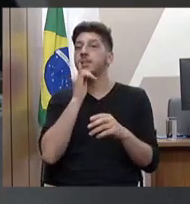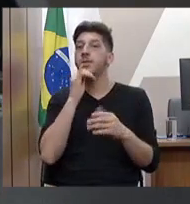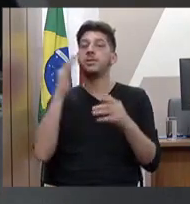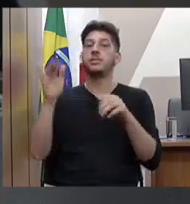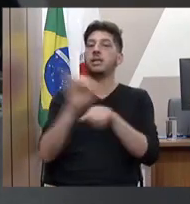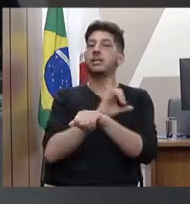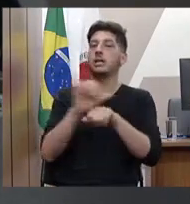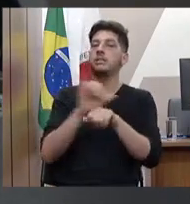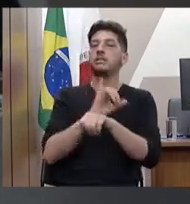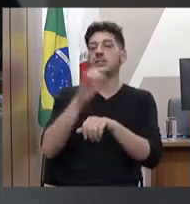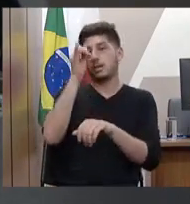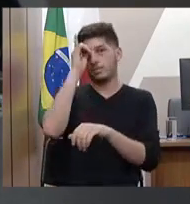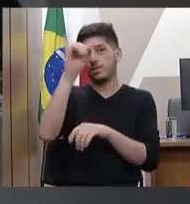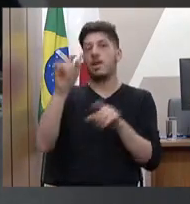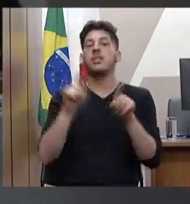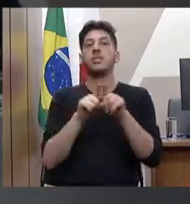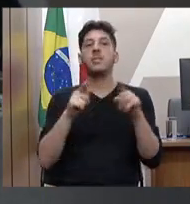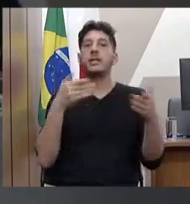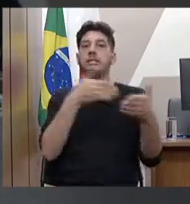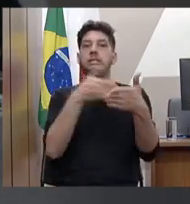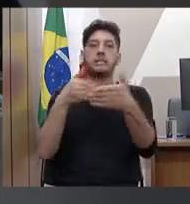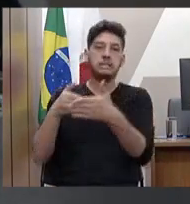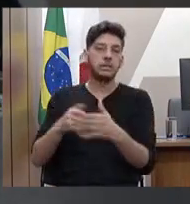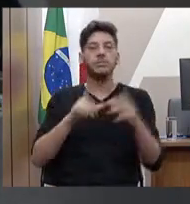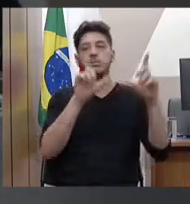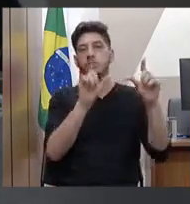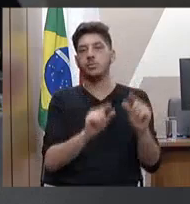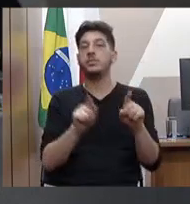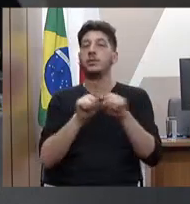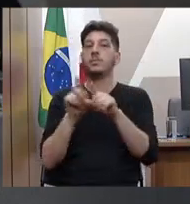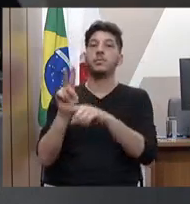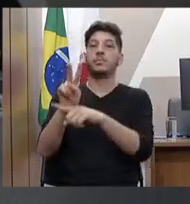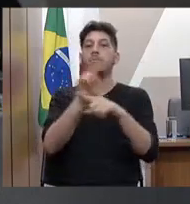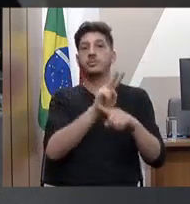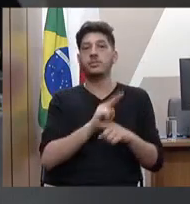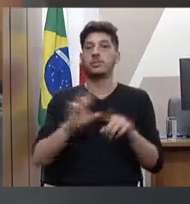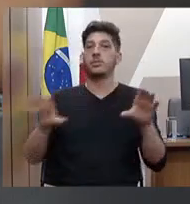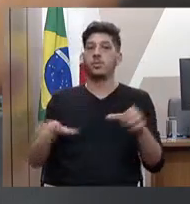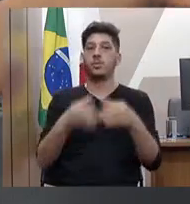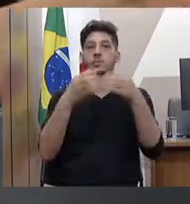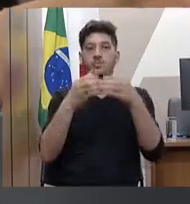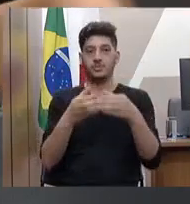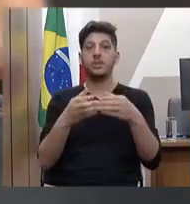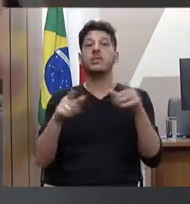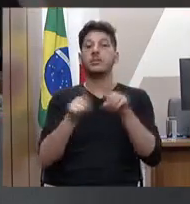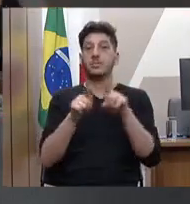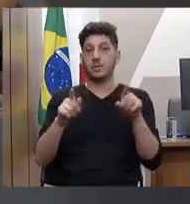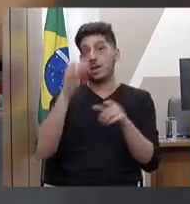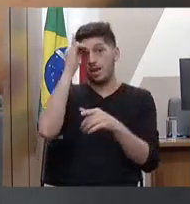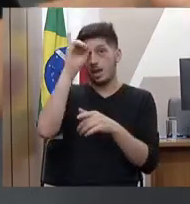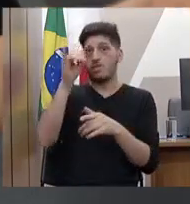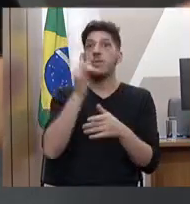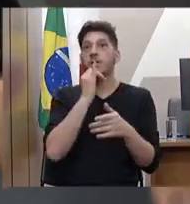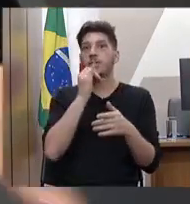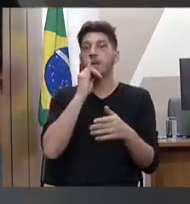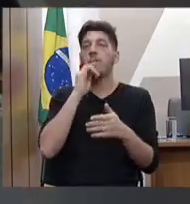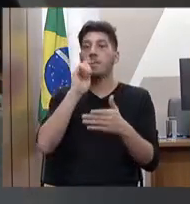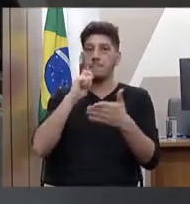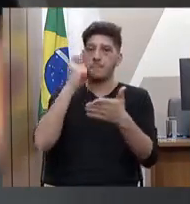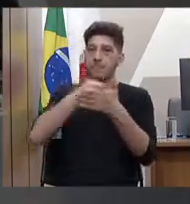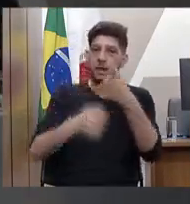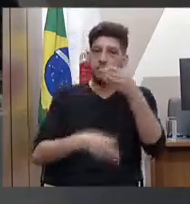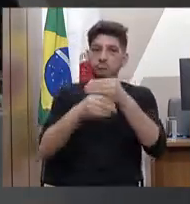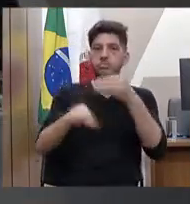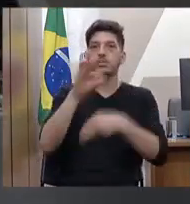obstáculos a prioridade a questão da proteção coletiva eliminação de risco e não dá um adicional de insalubridade não dá um EPI